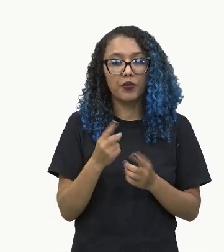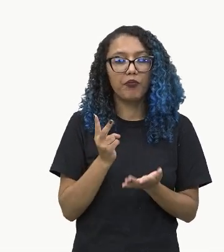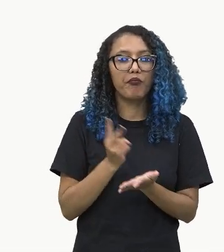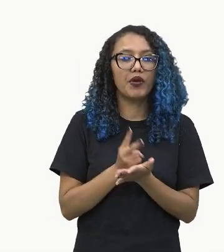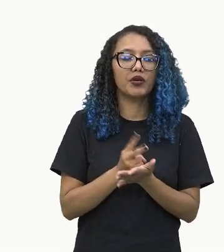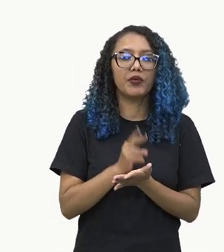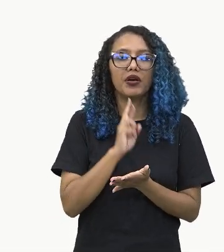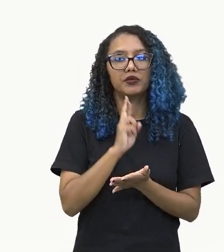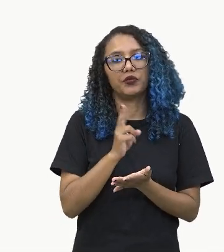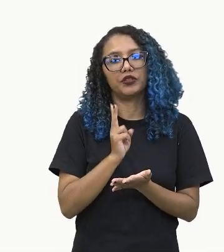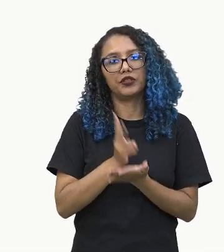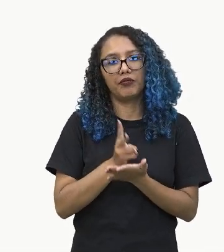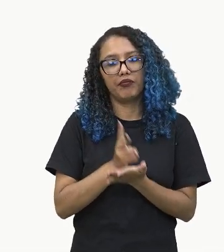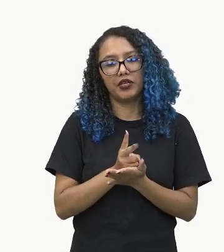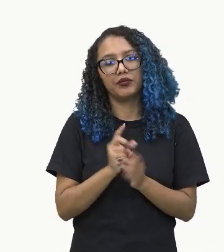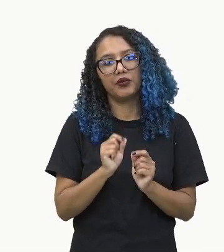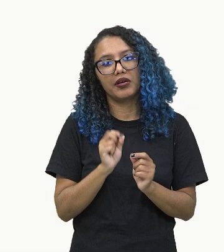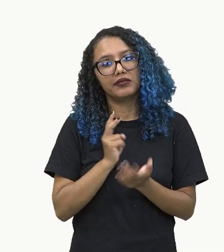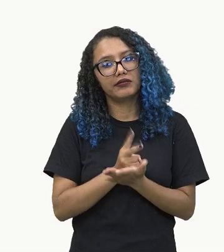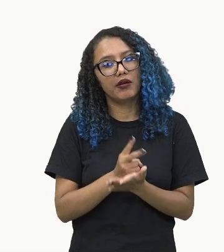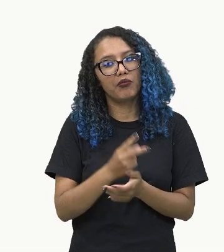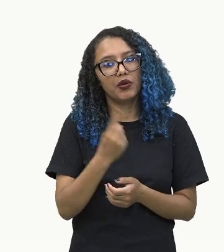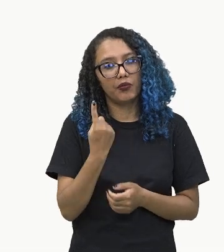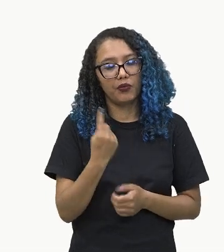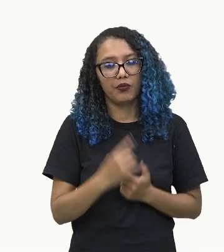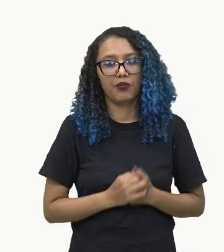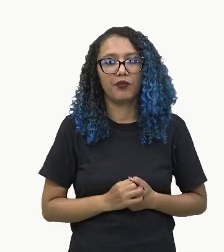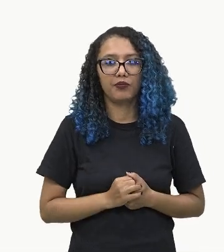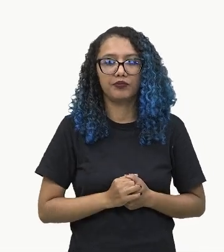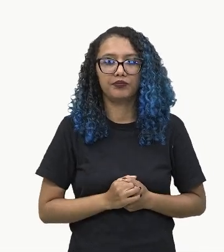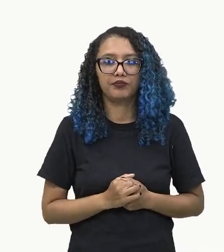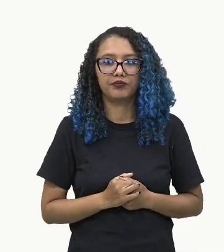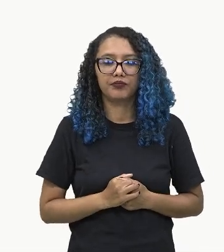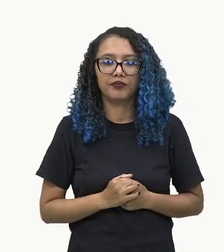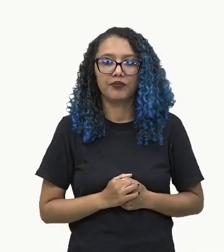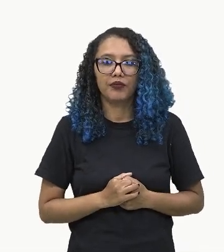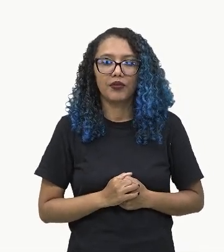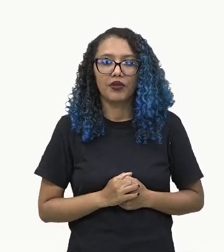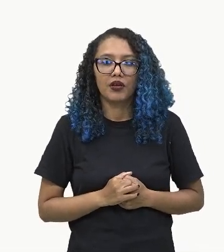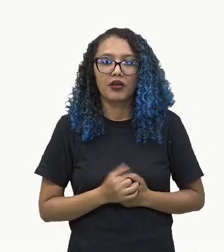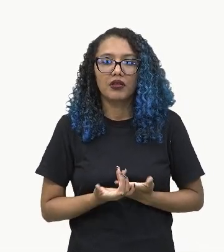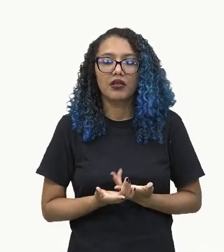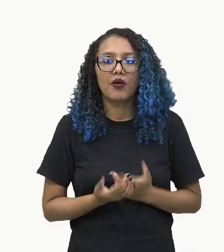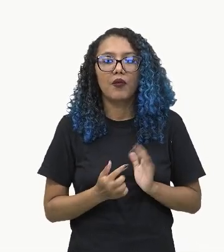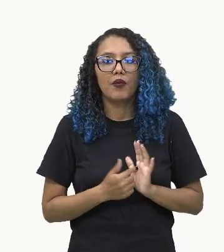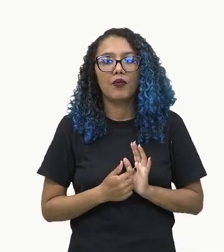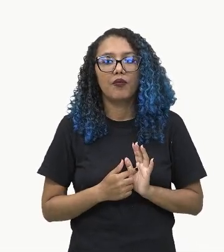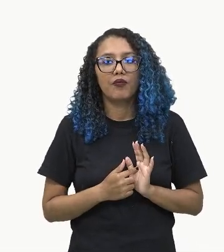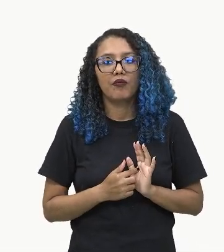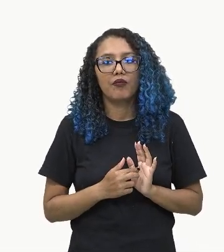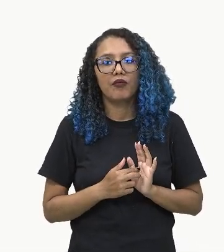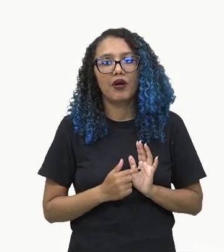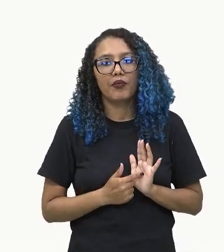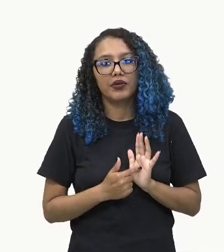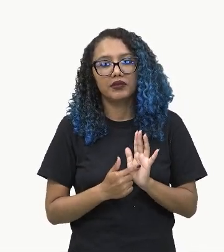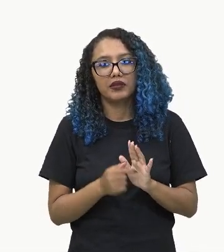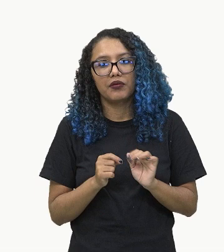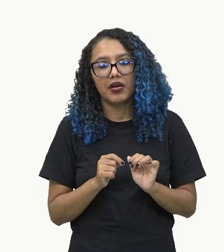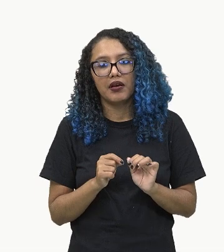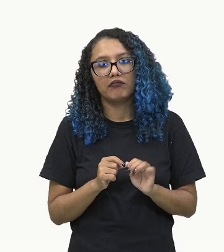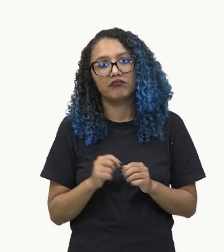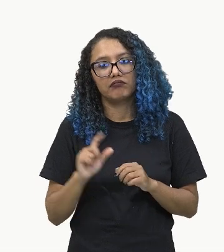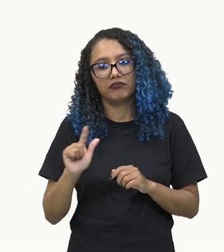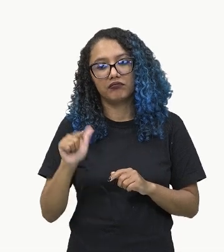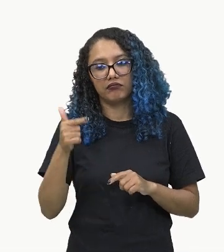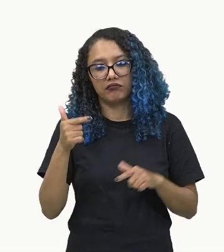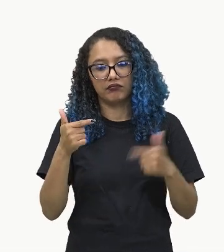eu quiser, sempre vai dar 1. Então essa expressão representa uma diferença de dois quadrados.